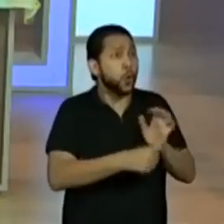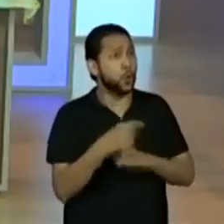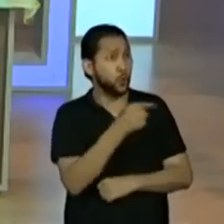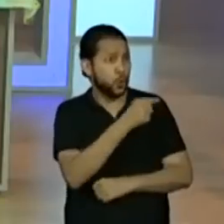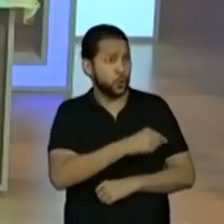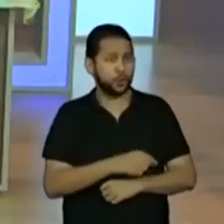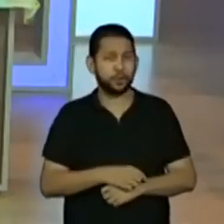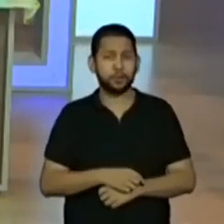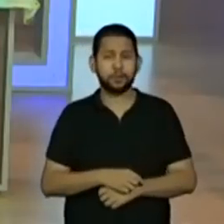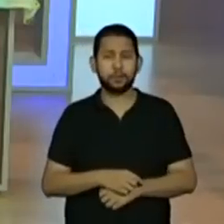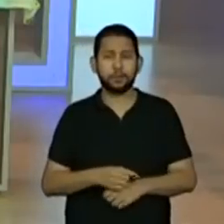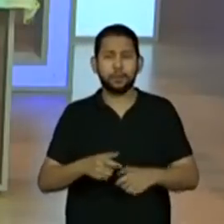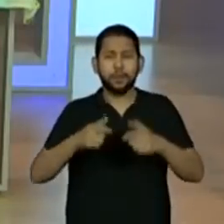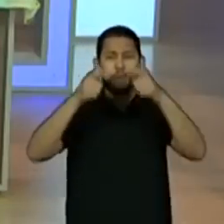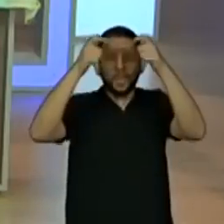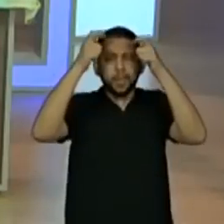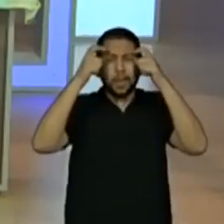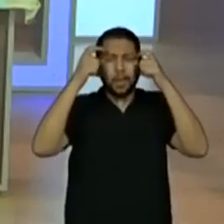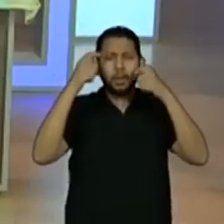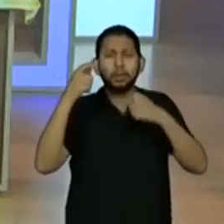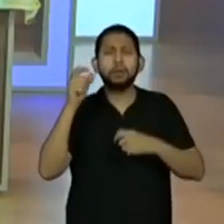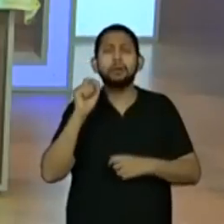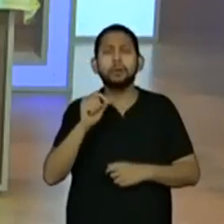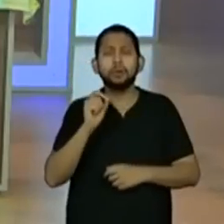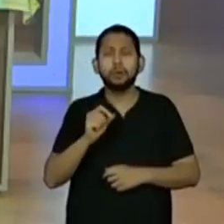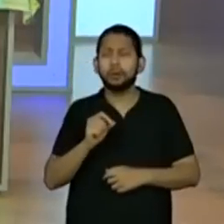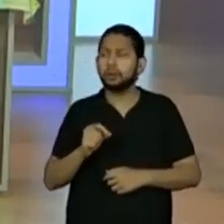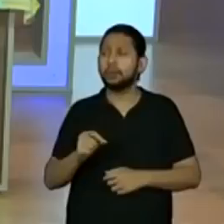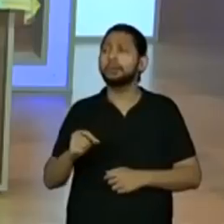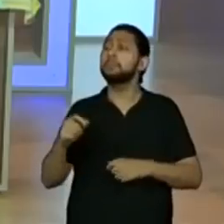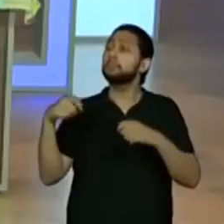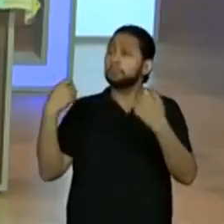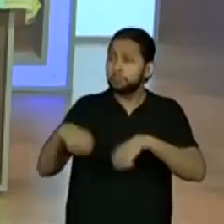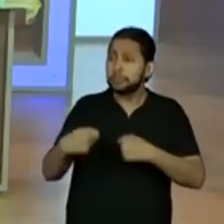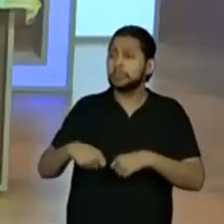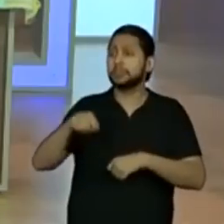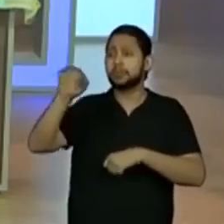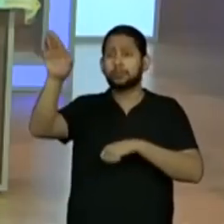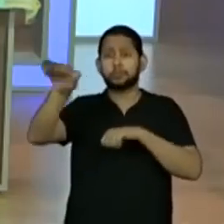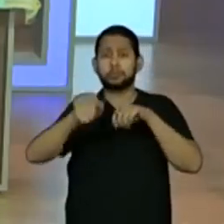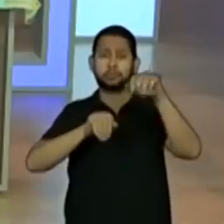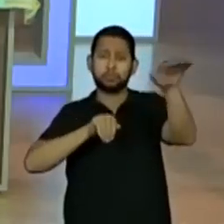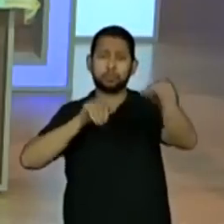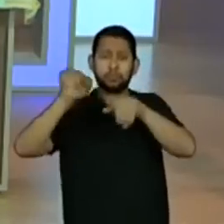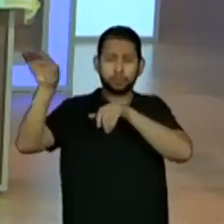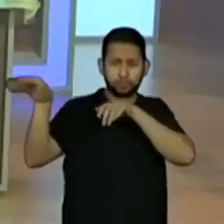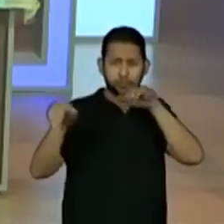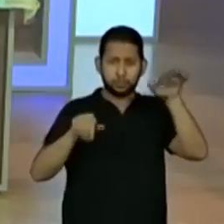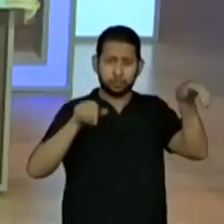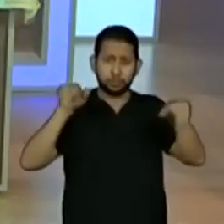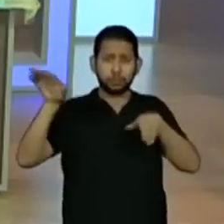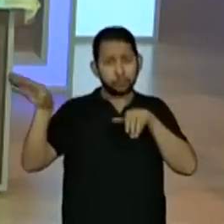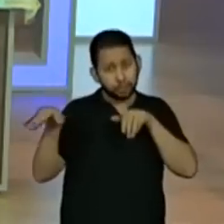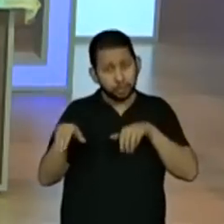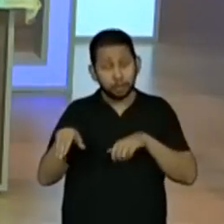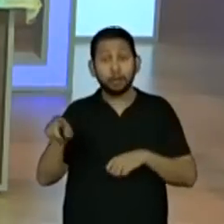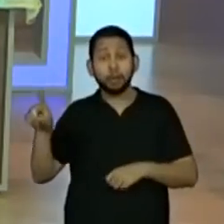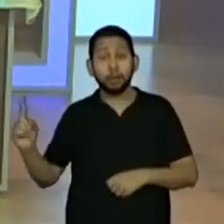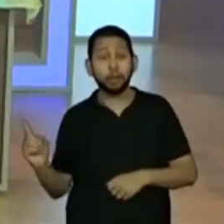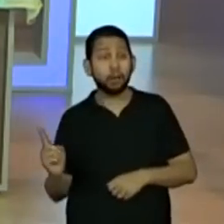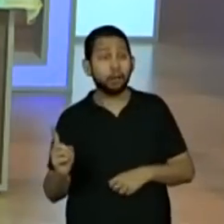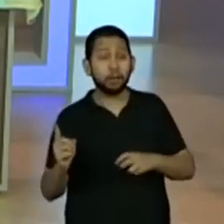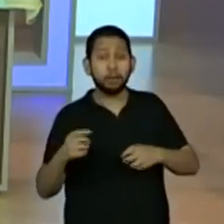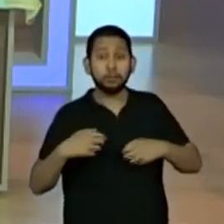Aí o rei, então, pediu para que trouxessem todas as pessoas. Foi quando seu filho se mostrou e